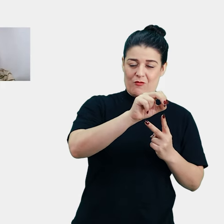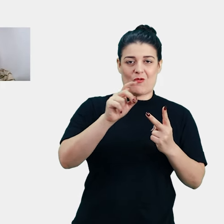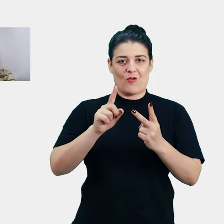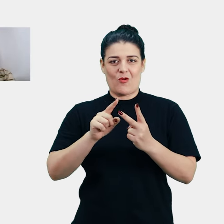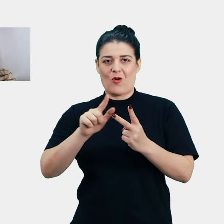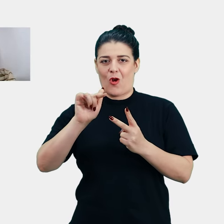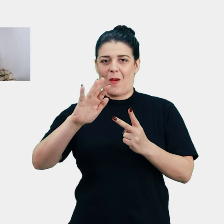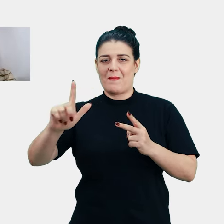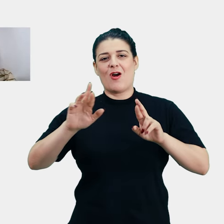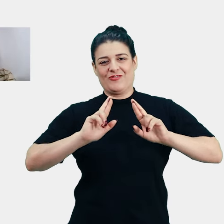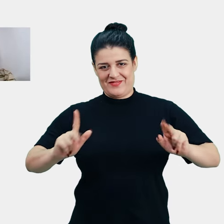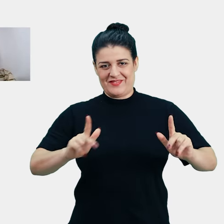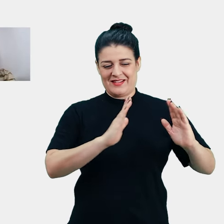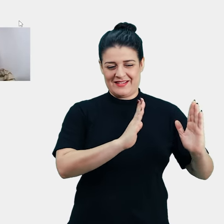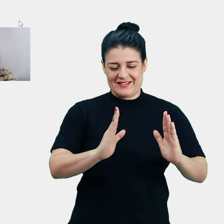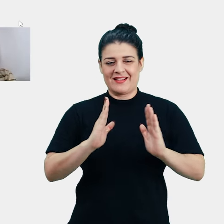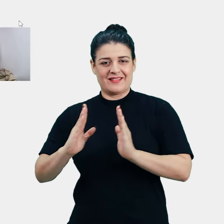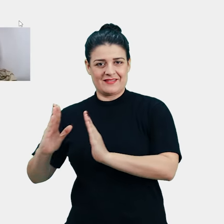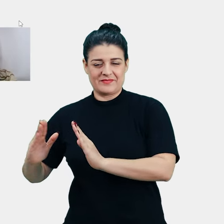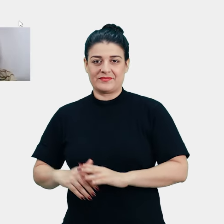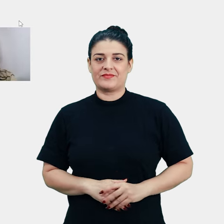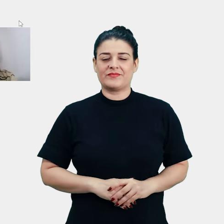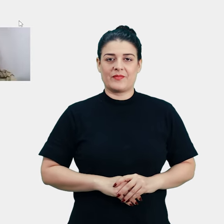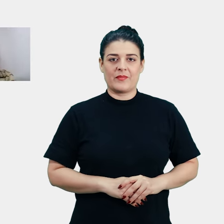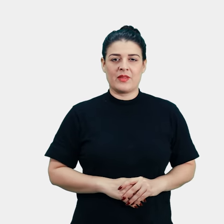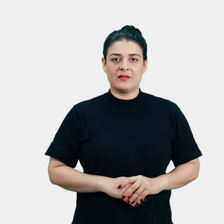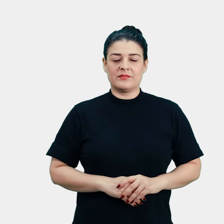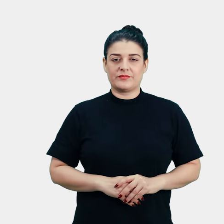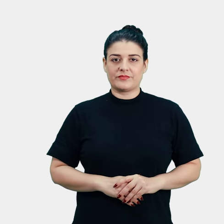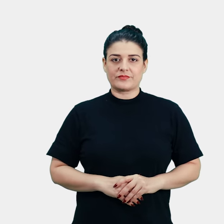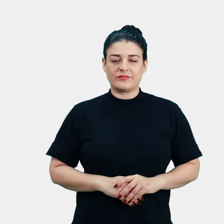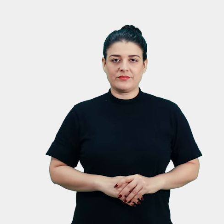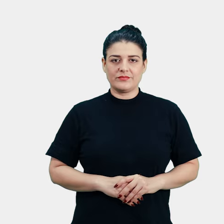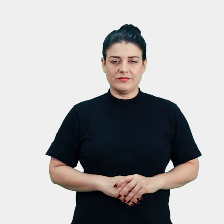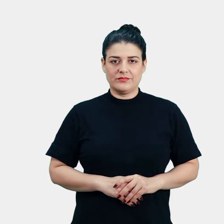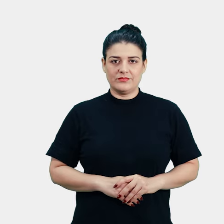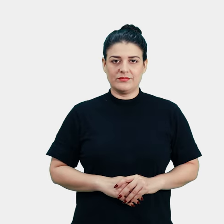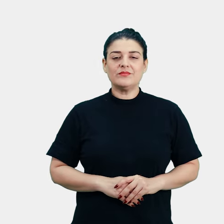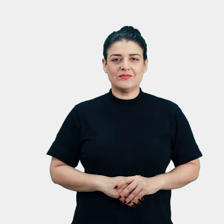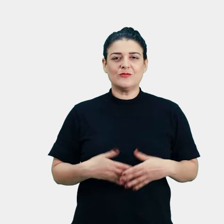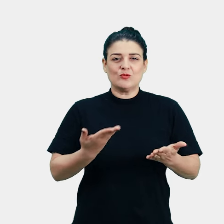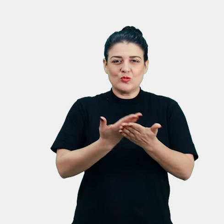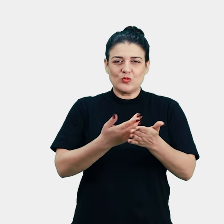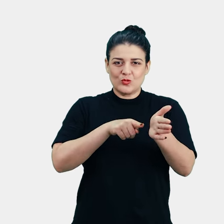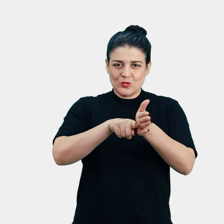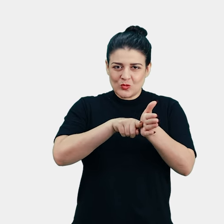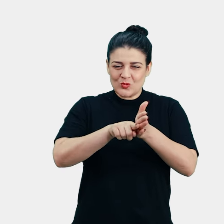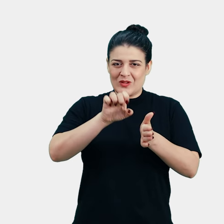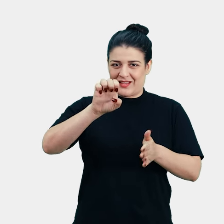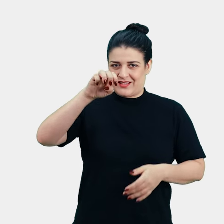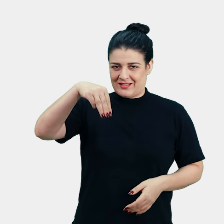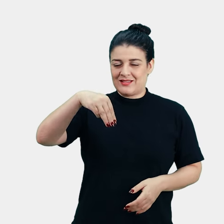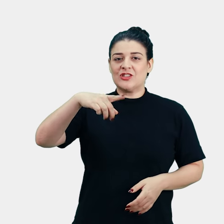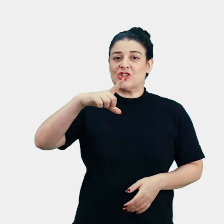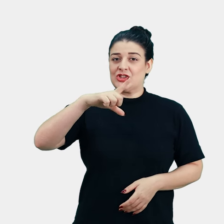Bom, quando a gente fala tá? Em estudos envolvendo espectrometria de massas,